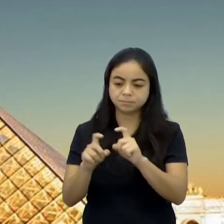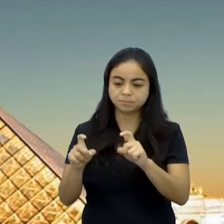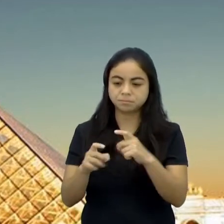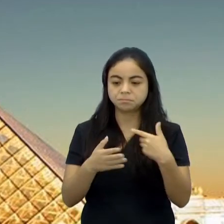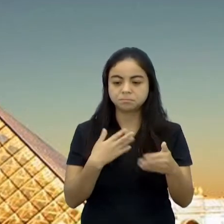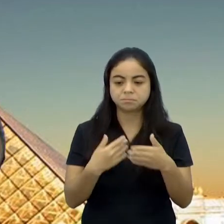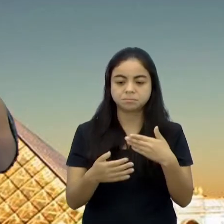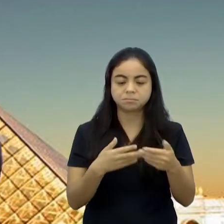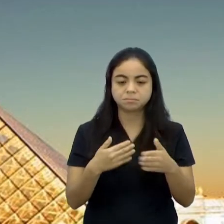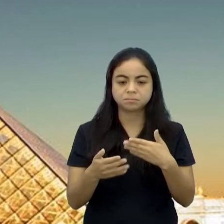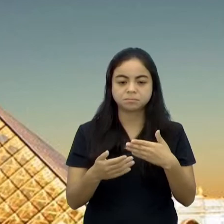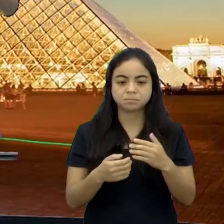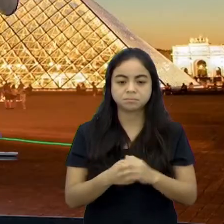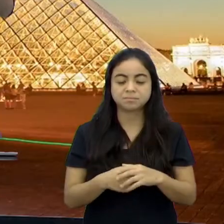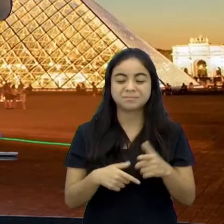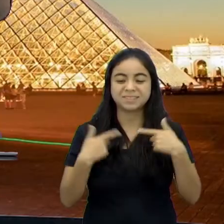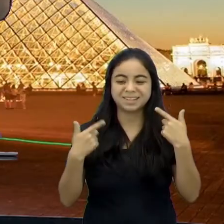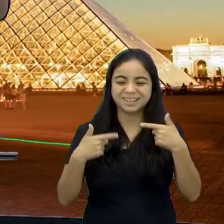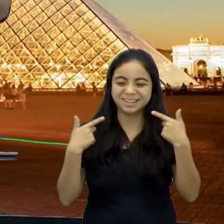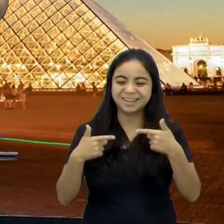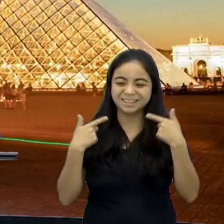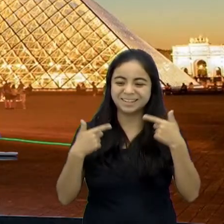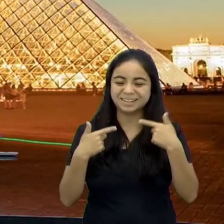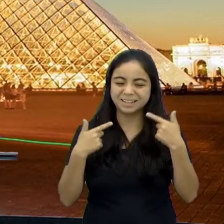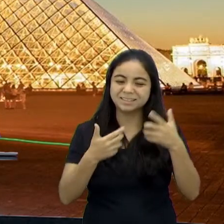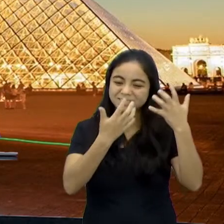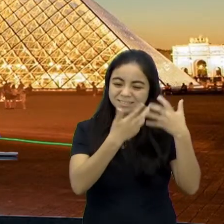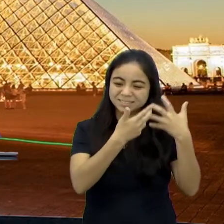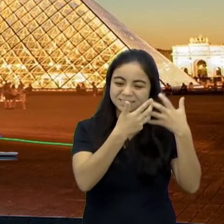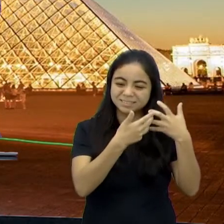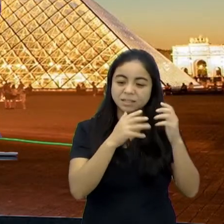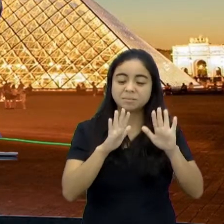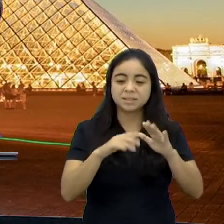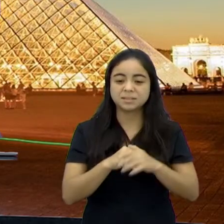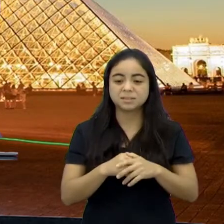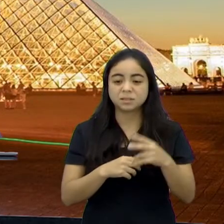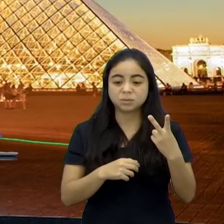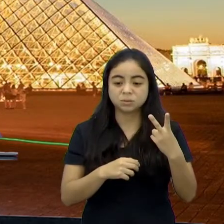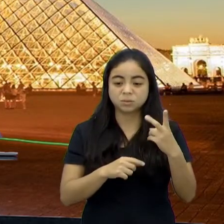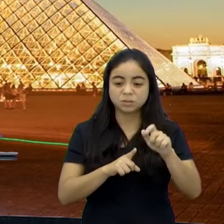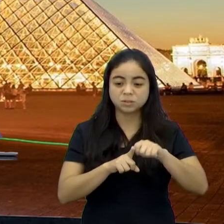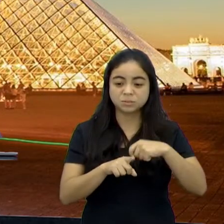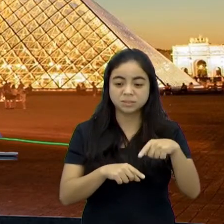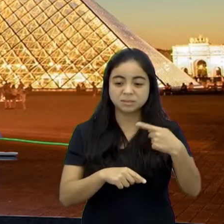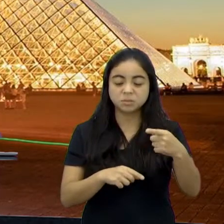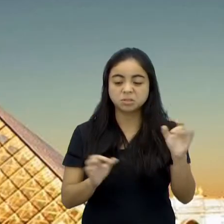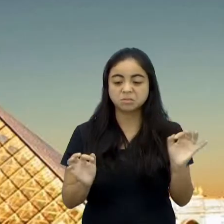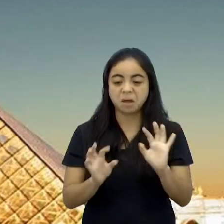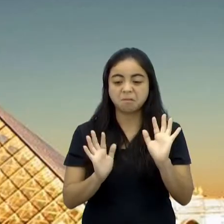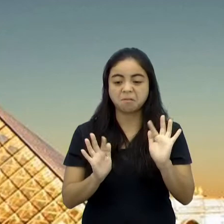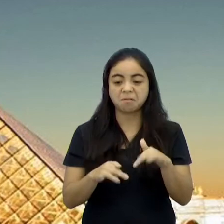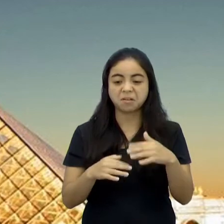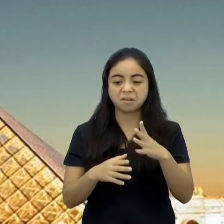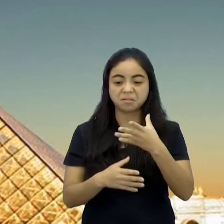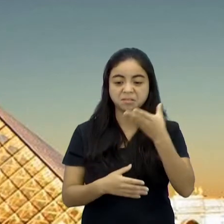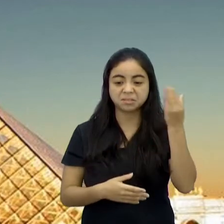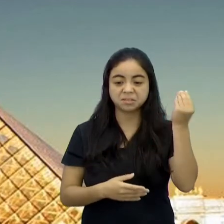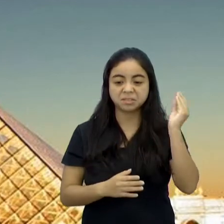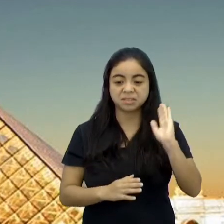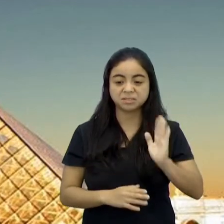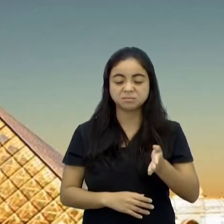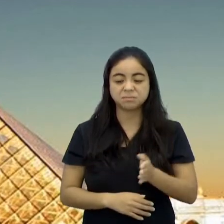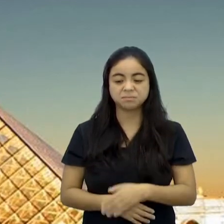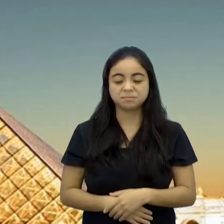for, e a gente ri muito, a gente dá muita risada, a gente reflete bastante, mas depois de uns 2 meses a gente passou, já esqueceu, já era, não faz mais